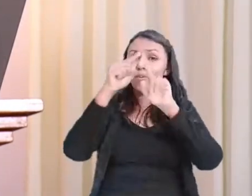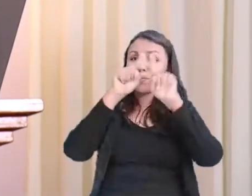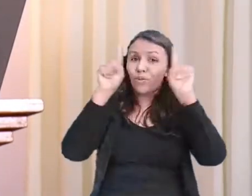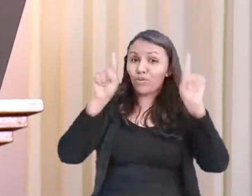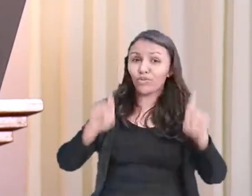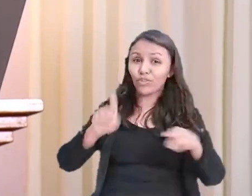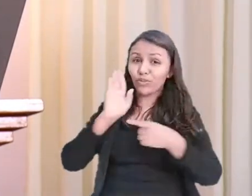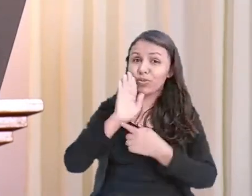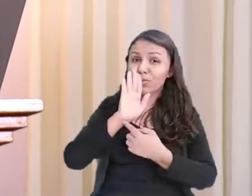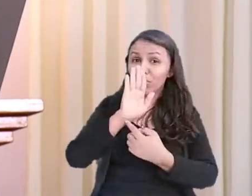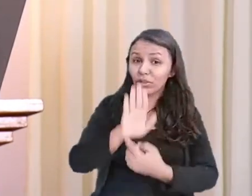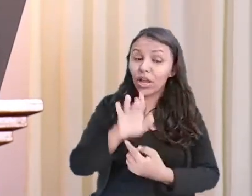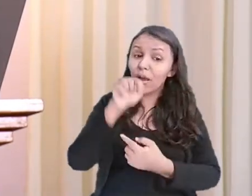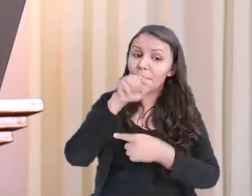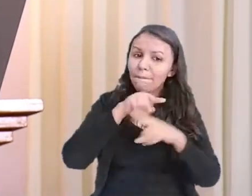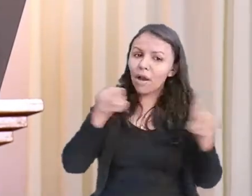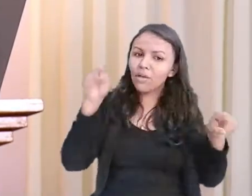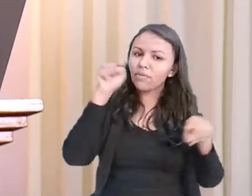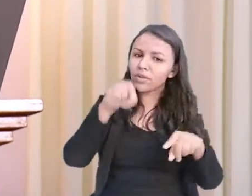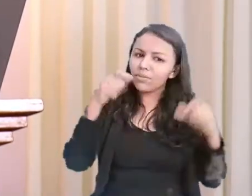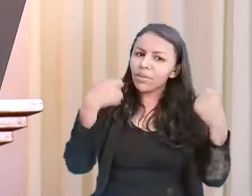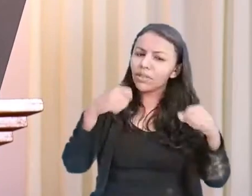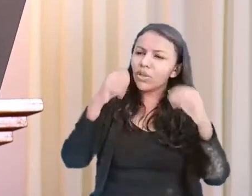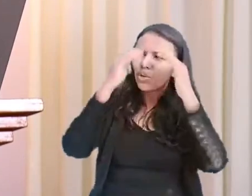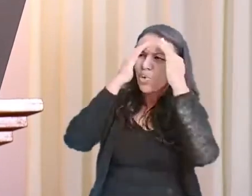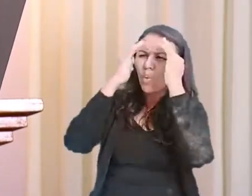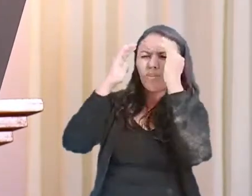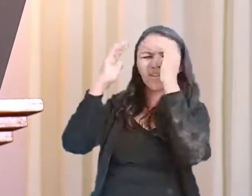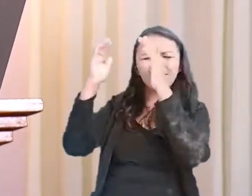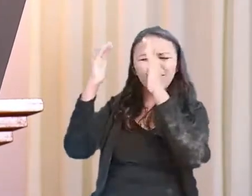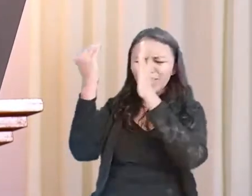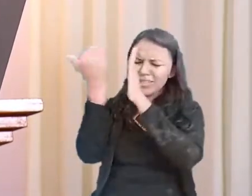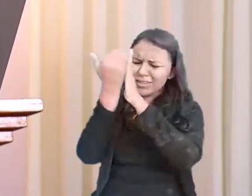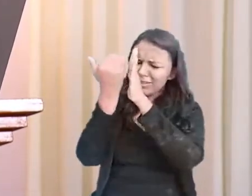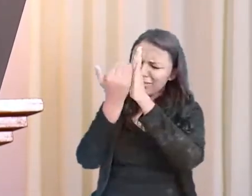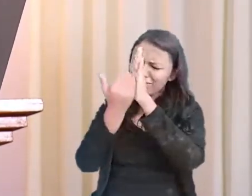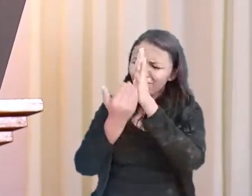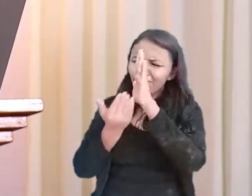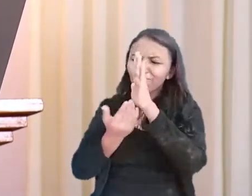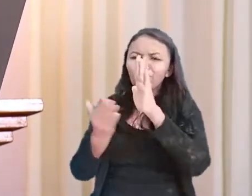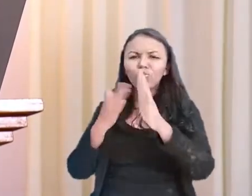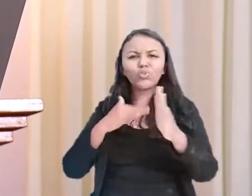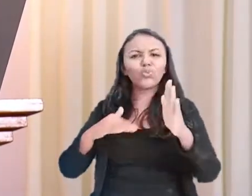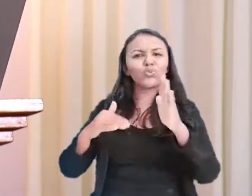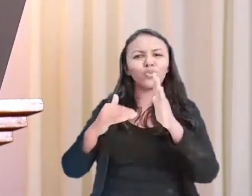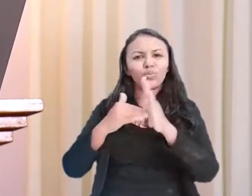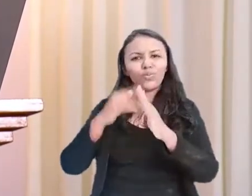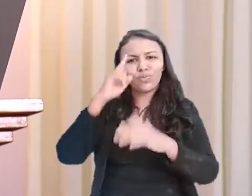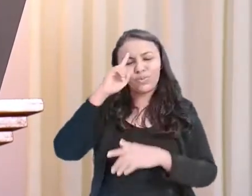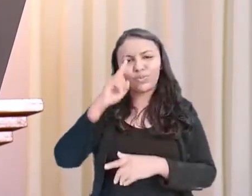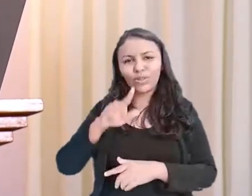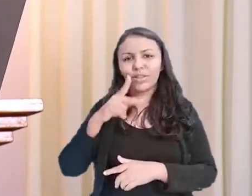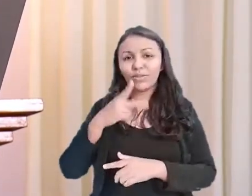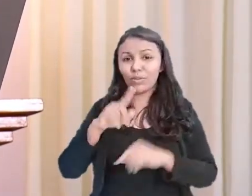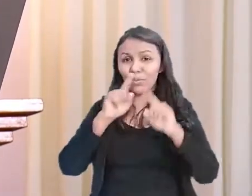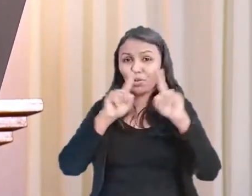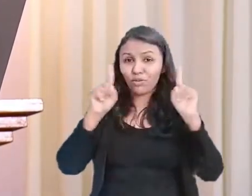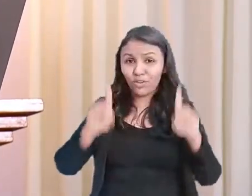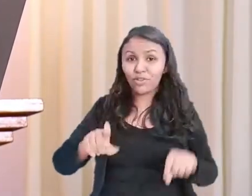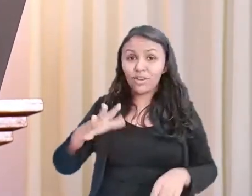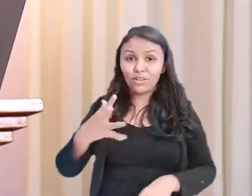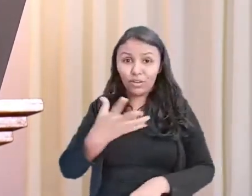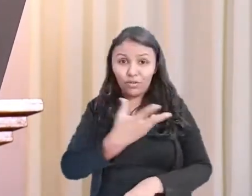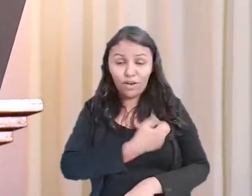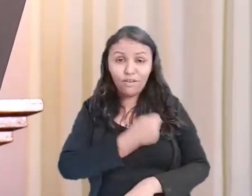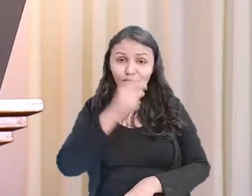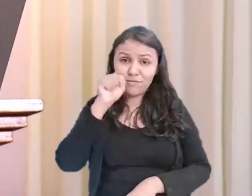eu te apresentar nesse projeto. Então você salvará a tu e a tua família, os teus filhos e as